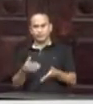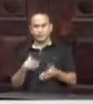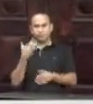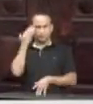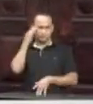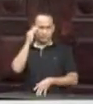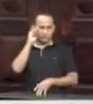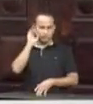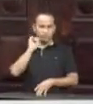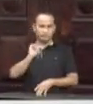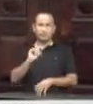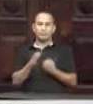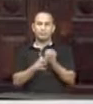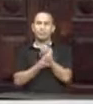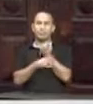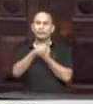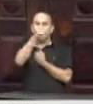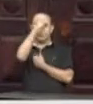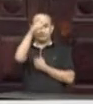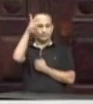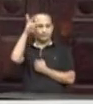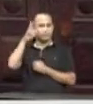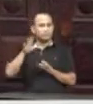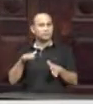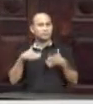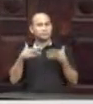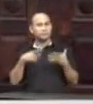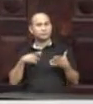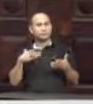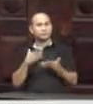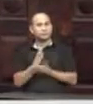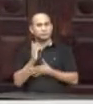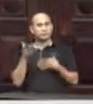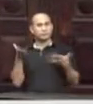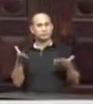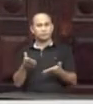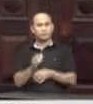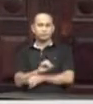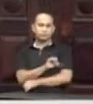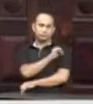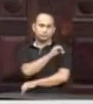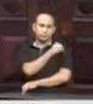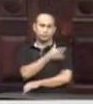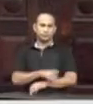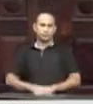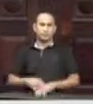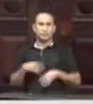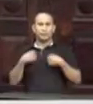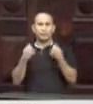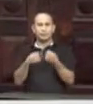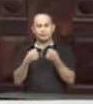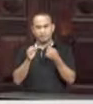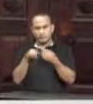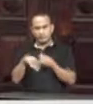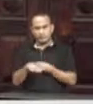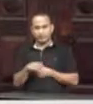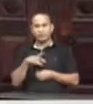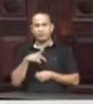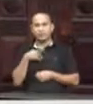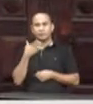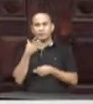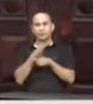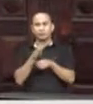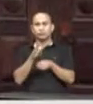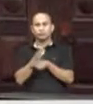entendimento que a segurança pública, numa atual situação que passa o Estado do Rio de Janeiro, precisa sim de